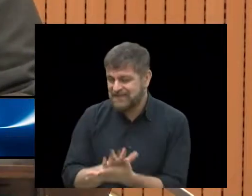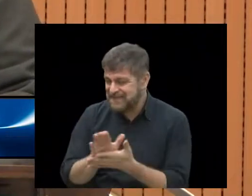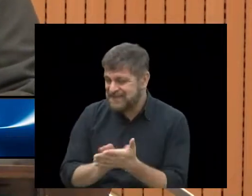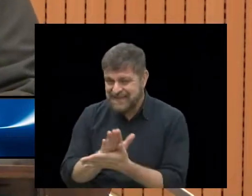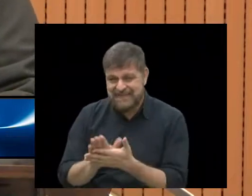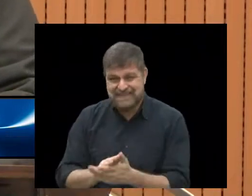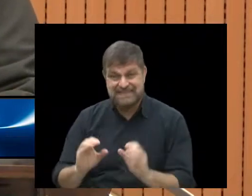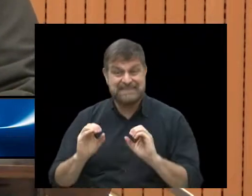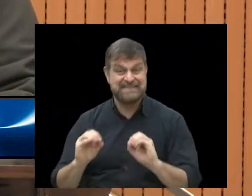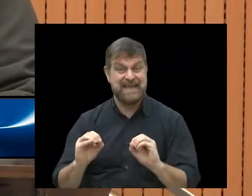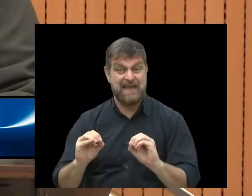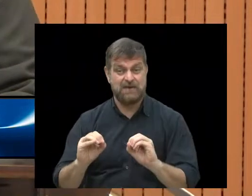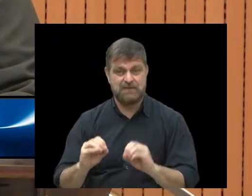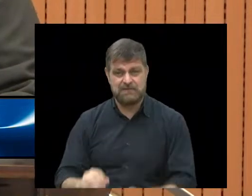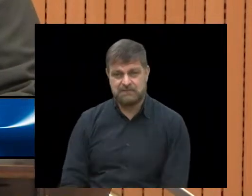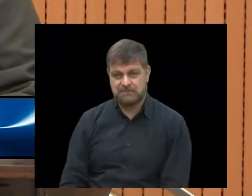campo.